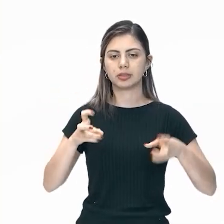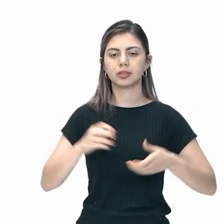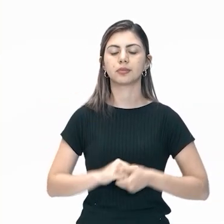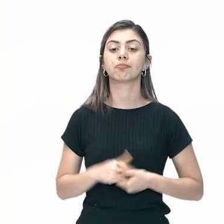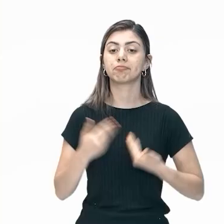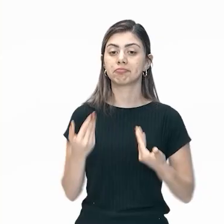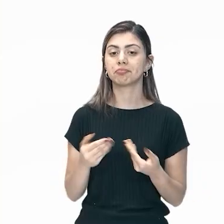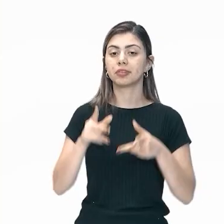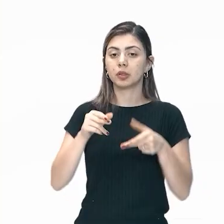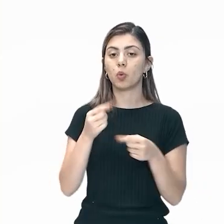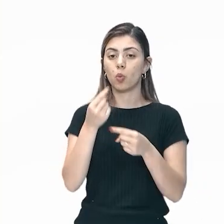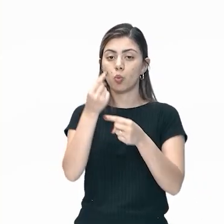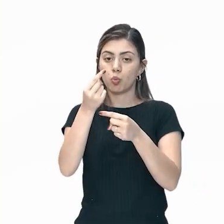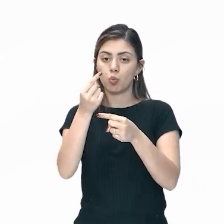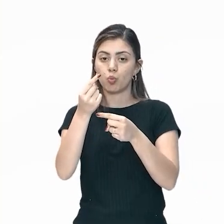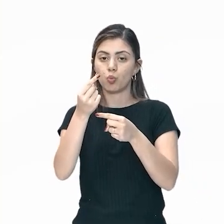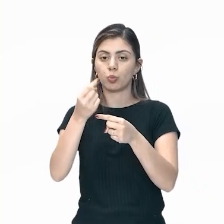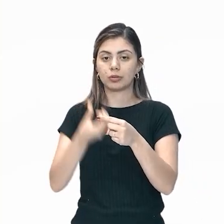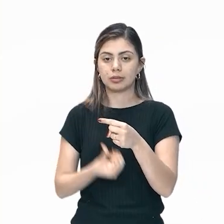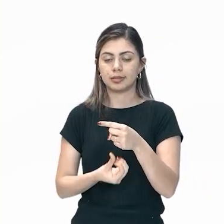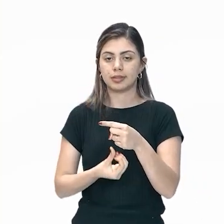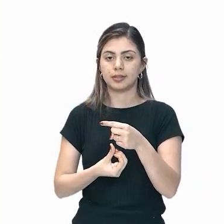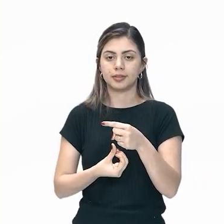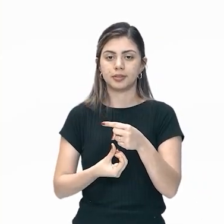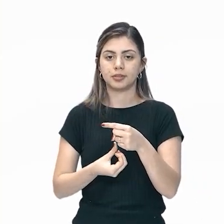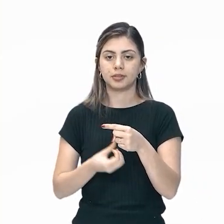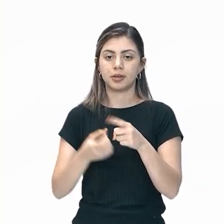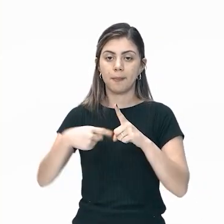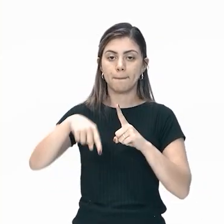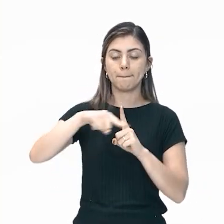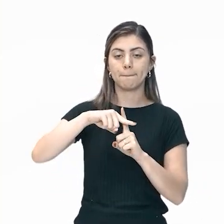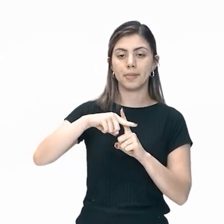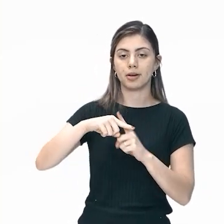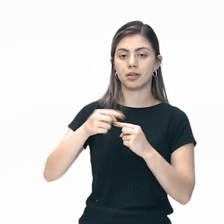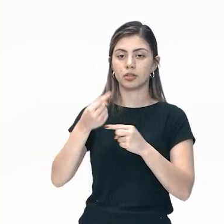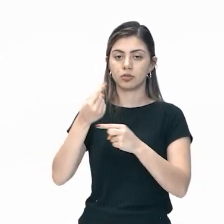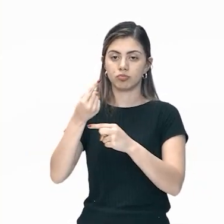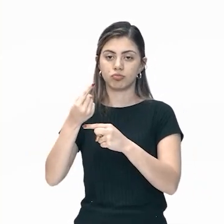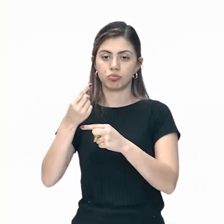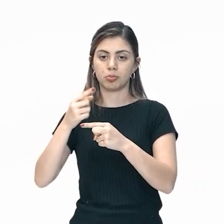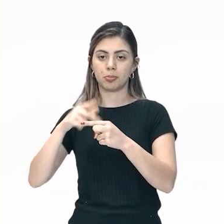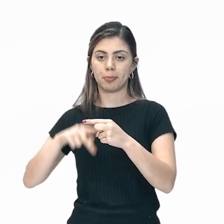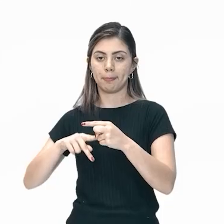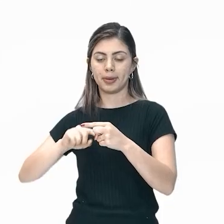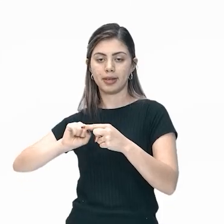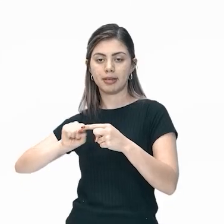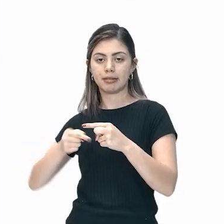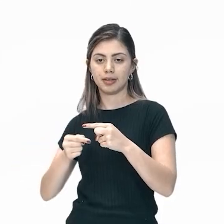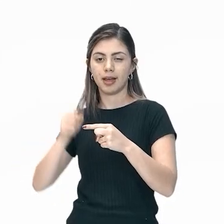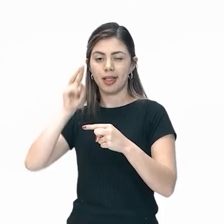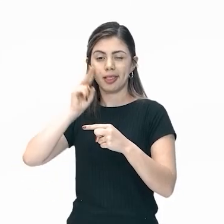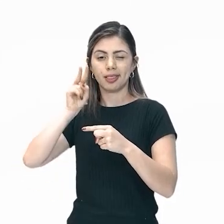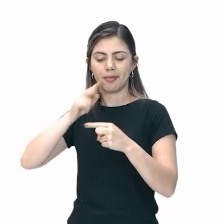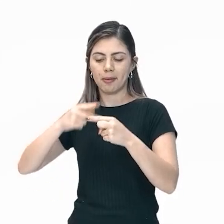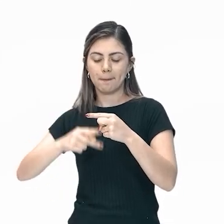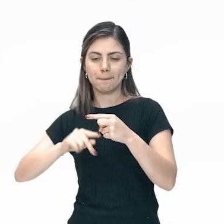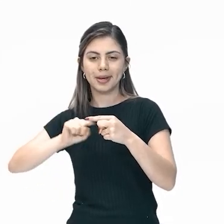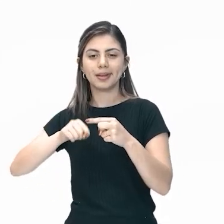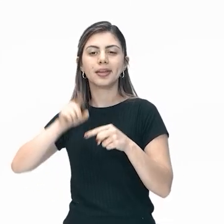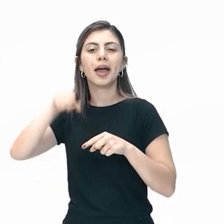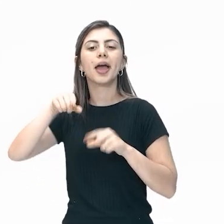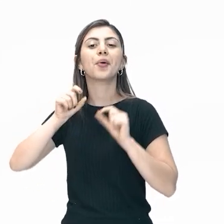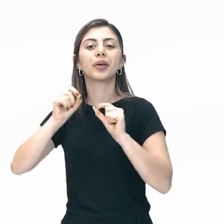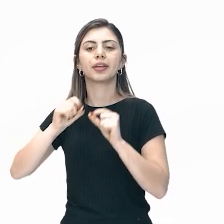Então, é 1 sobre 6 mais 1 sobre pelinha. Lembra que o pelinha é a posição de